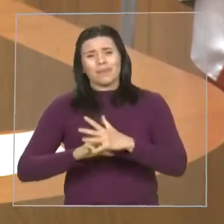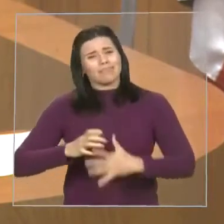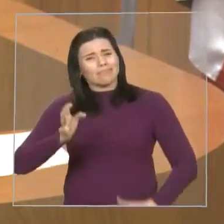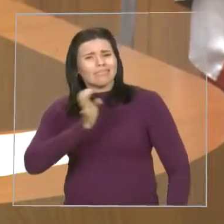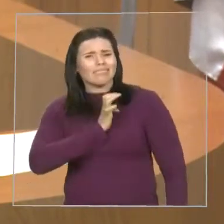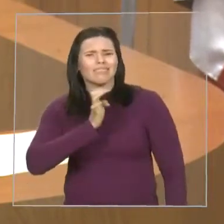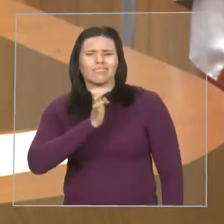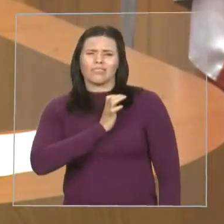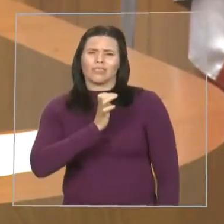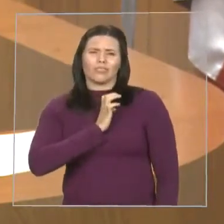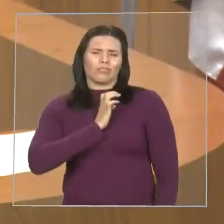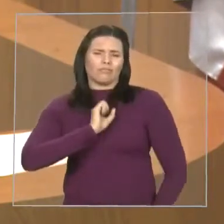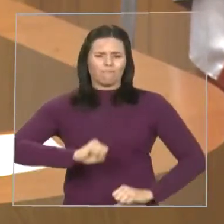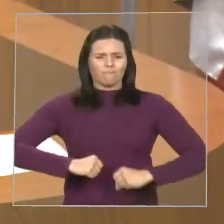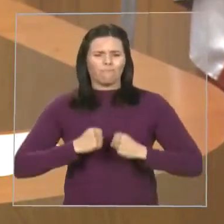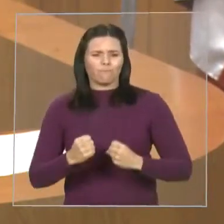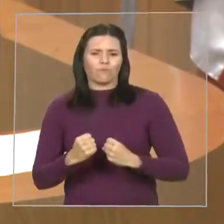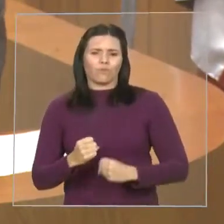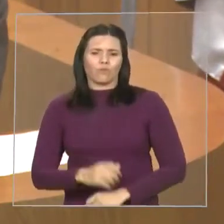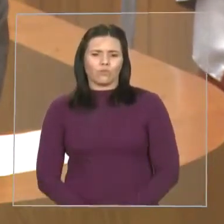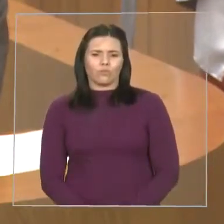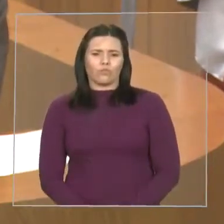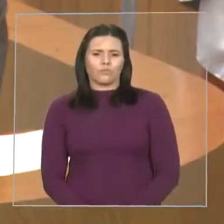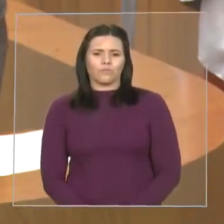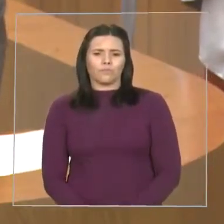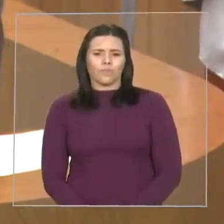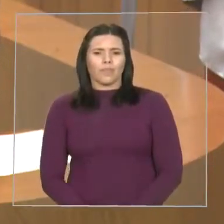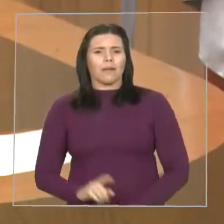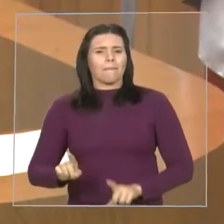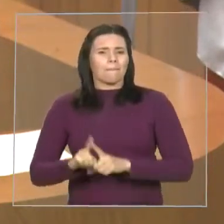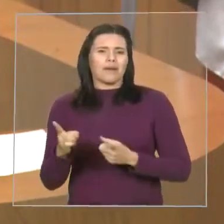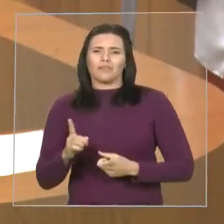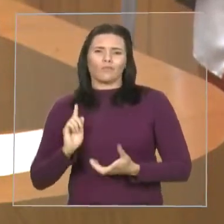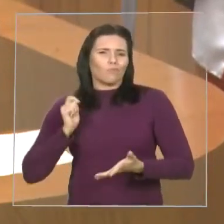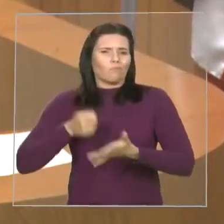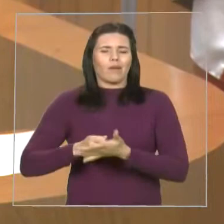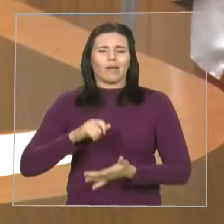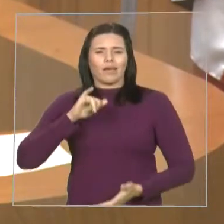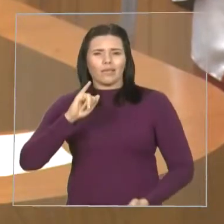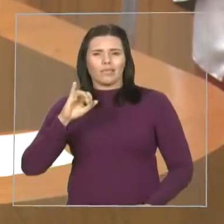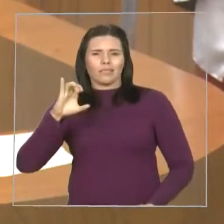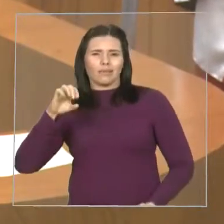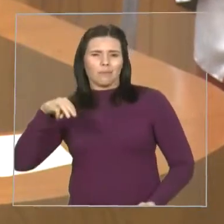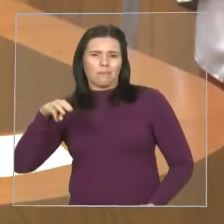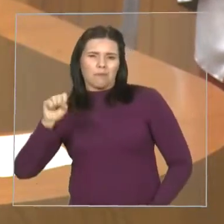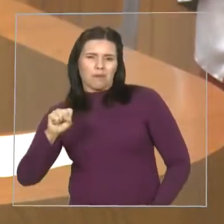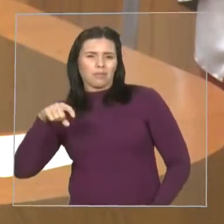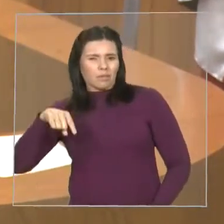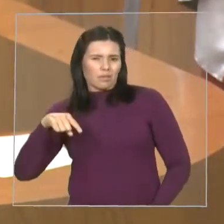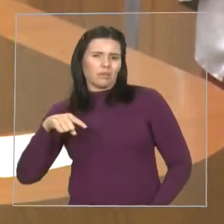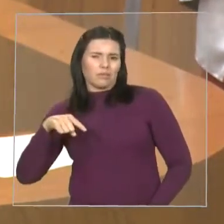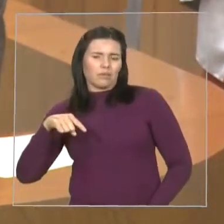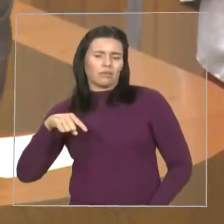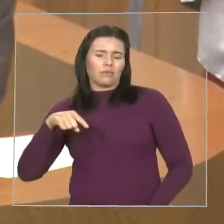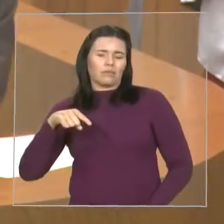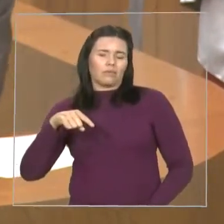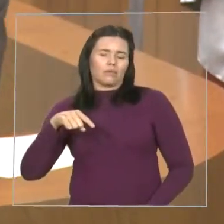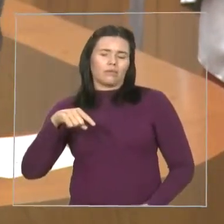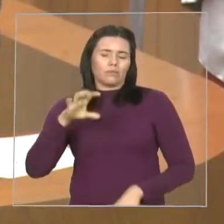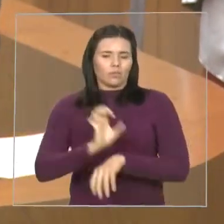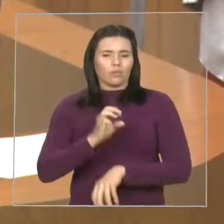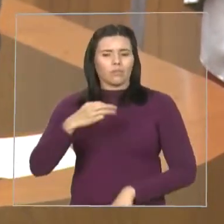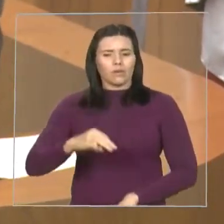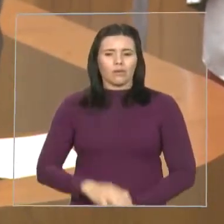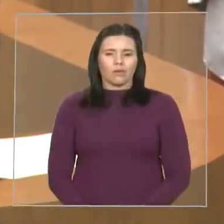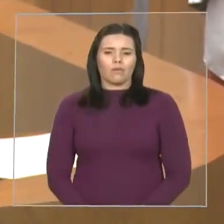é uma multinacional. Ela não paga ICMS para o povo do Maranhão, por causa da Lei Candir. Ela não paga a taxa do minério para o povo do Maranhão, mas paga